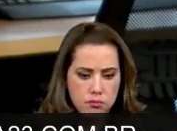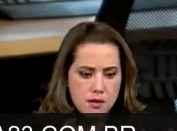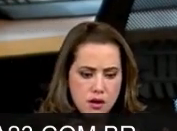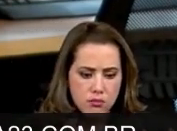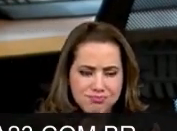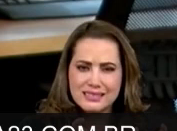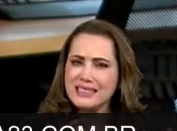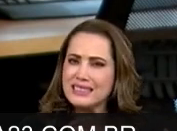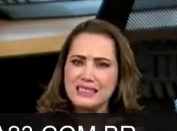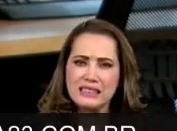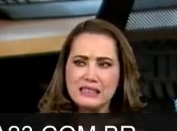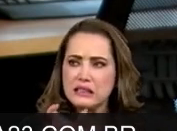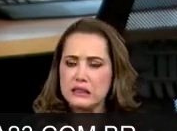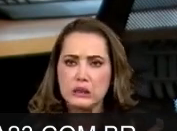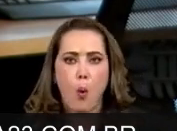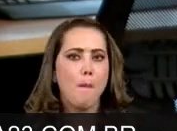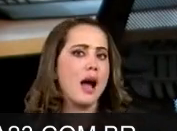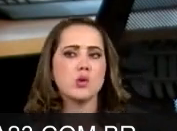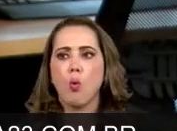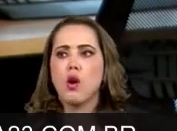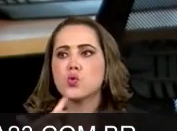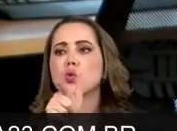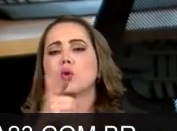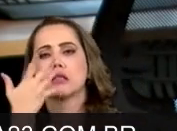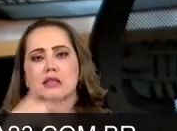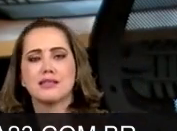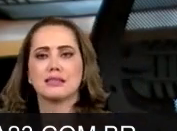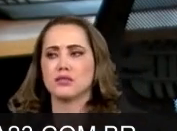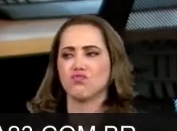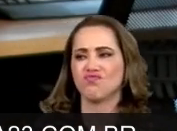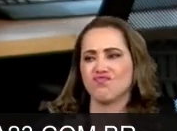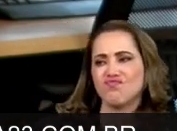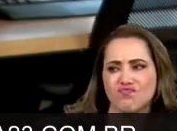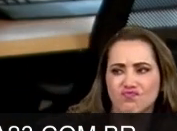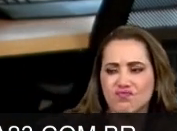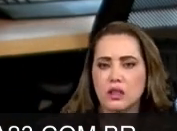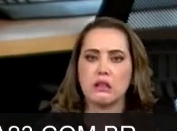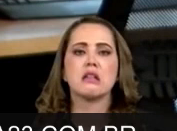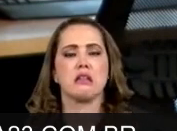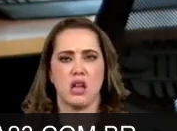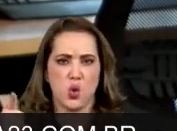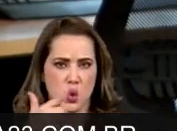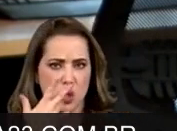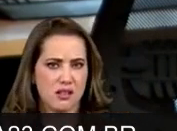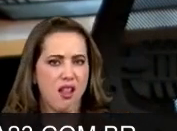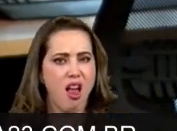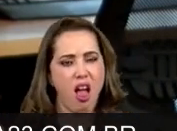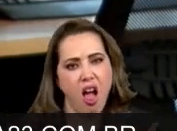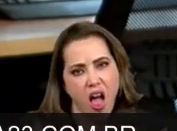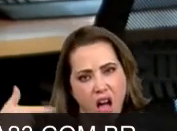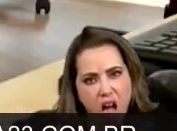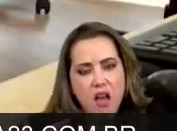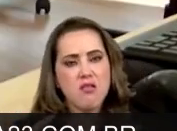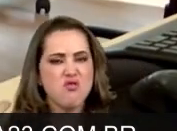não conseguia fazer o básico assim que as crianças faziam, né? Eu sempre me senti muito afastada e as crianças me zoavam muito, assim, eu era muito tirada